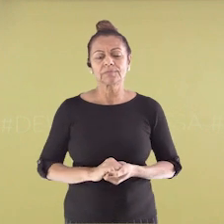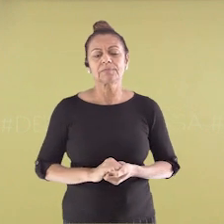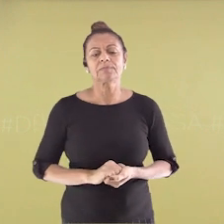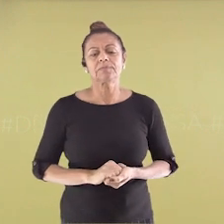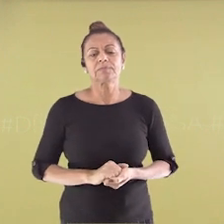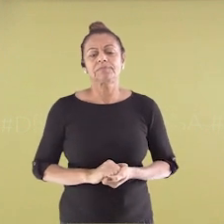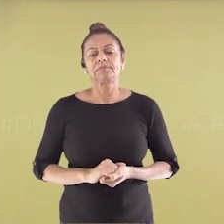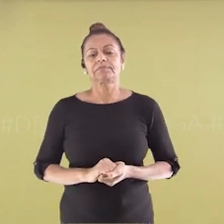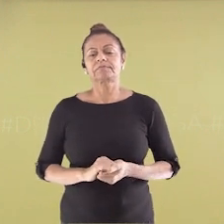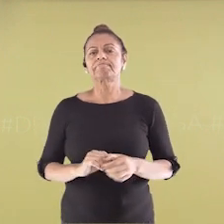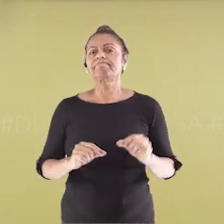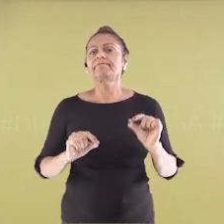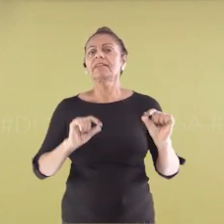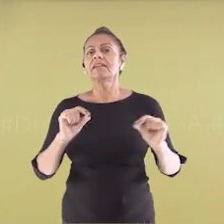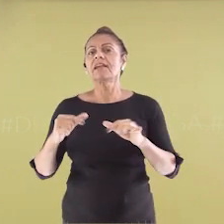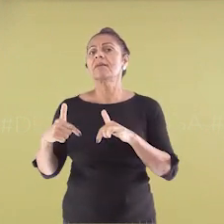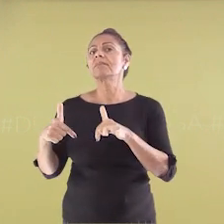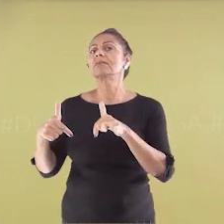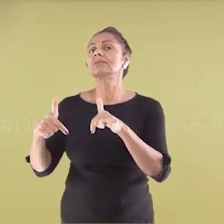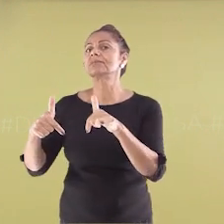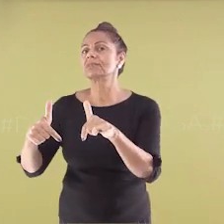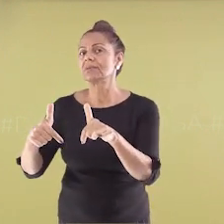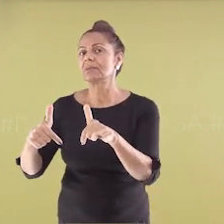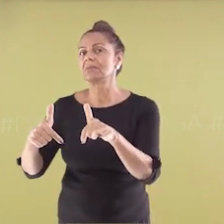o sujeito, que é o William.